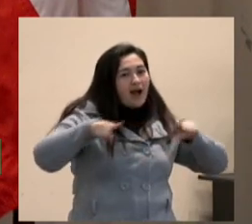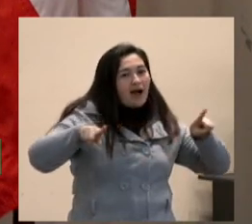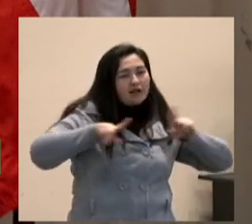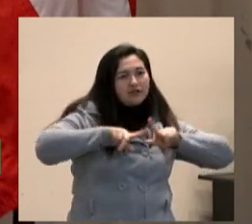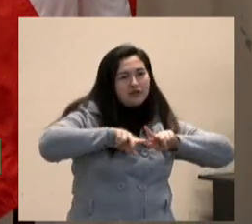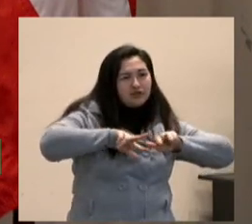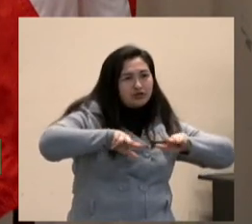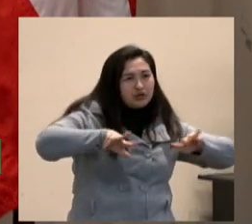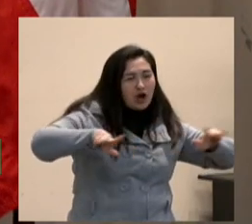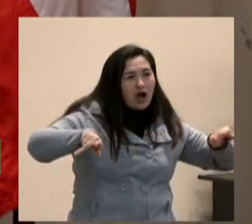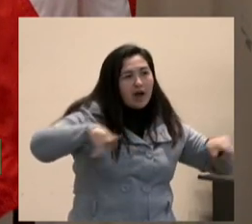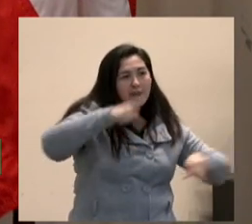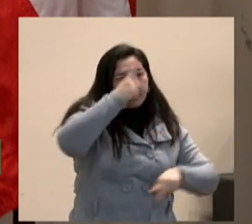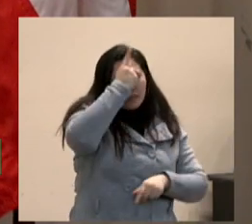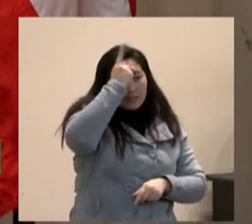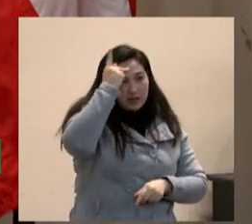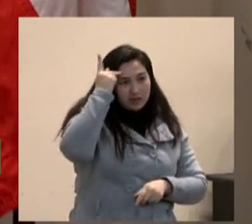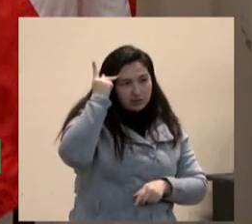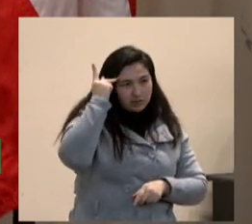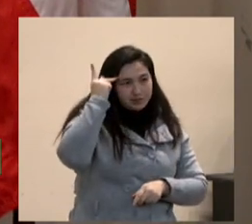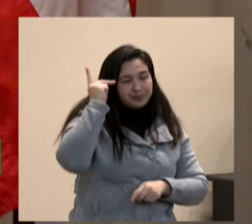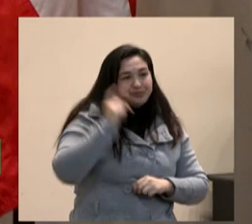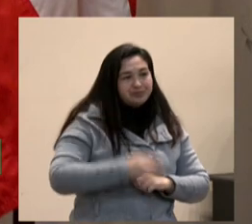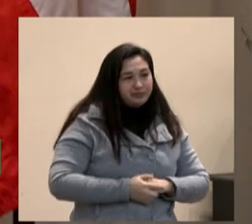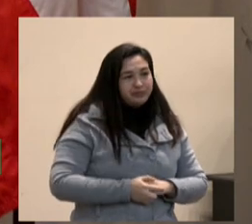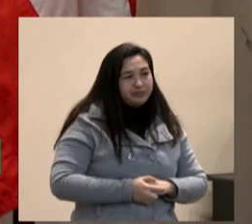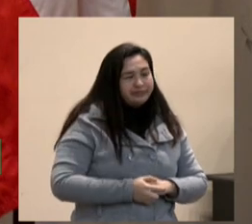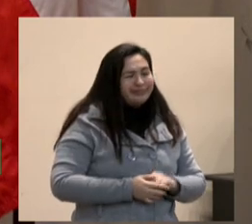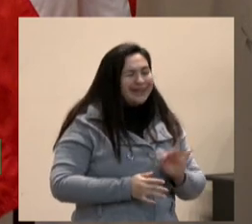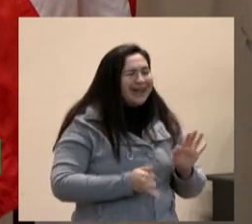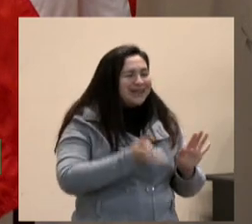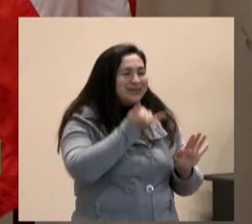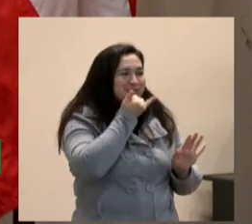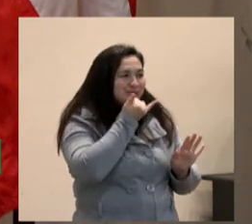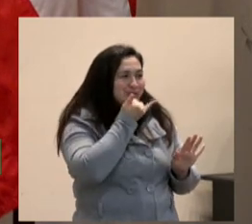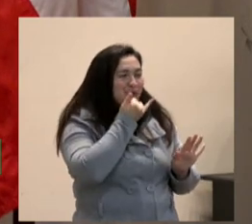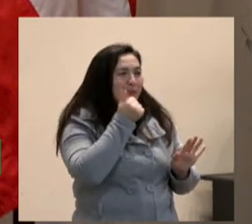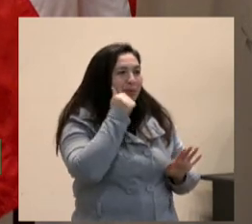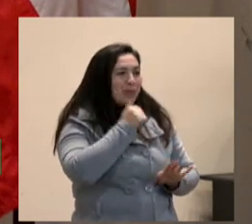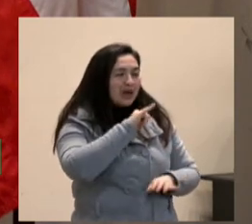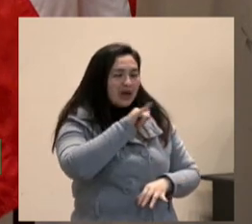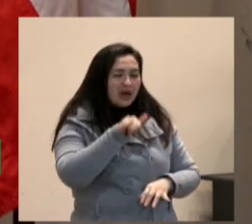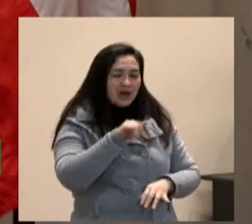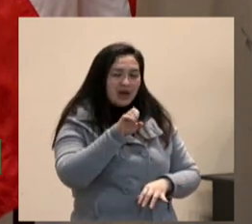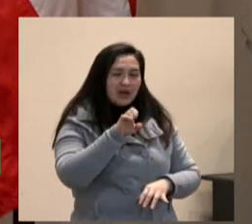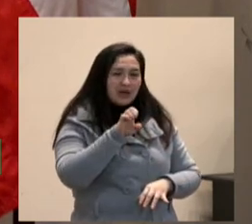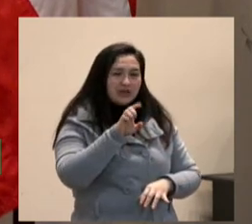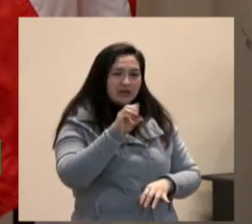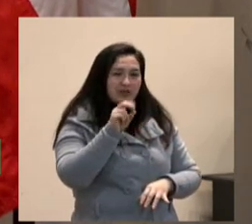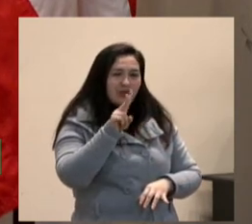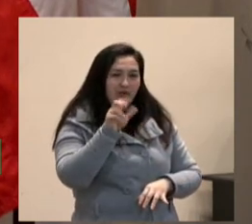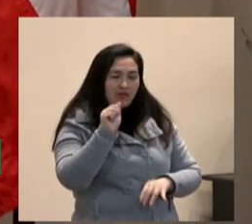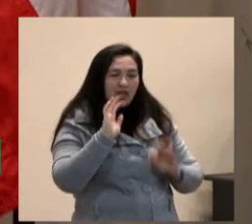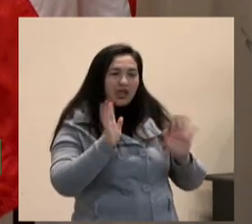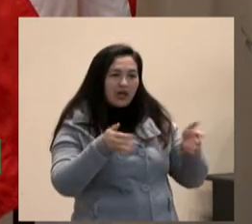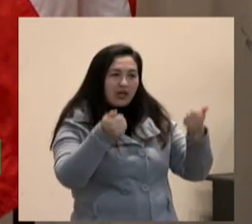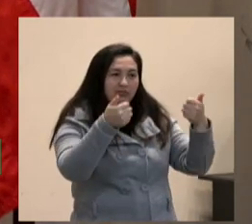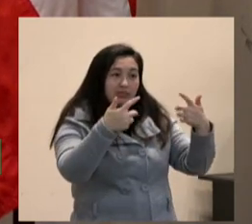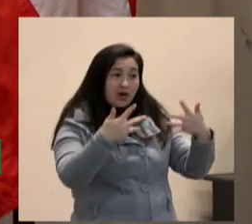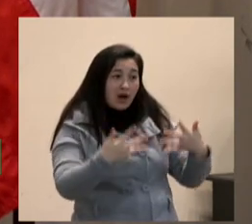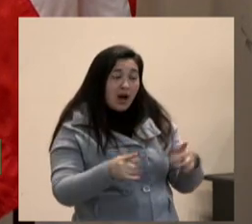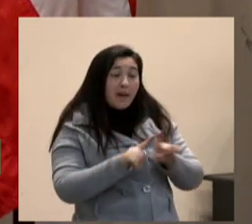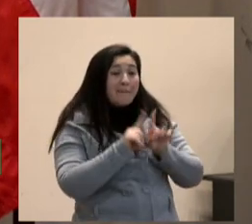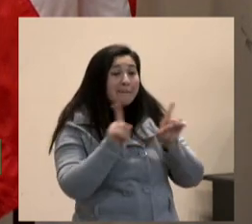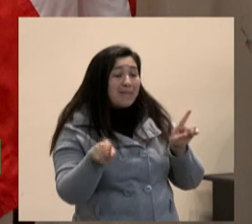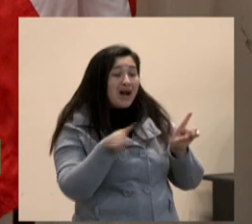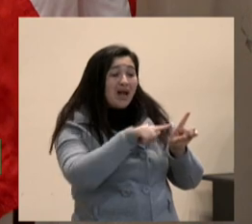aquela diversidade a qual a Giovana já se referiu, mas é uma